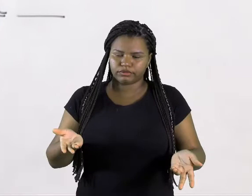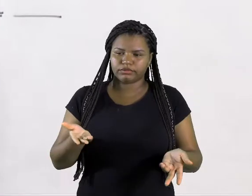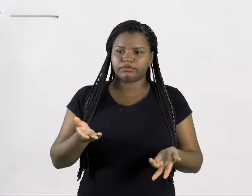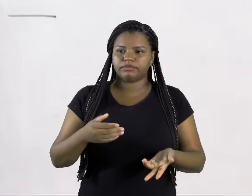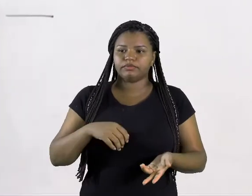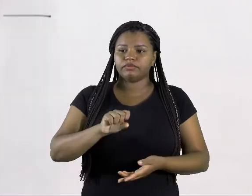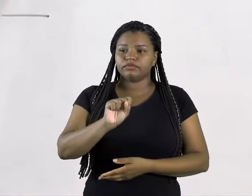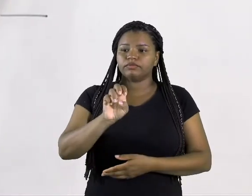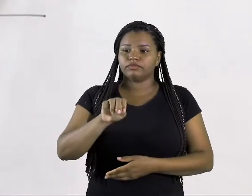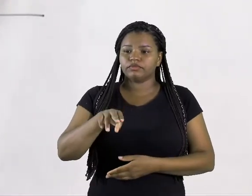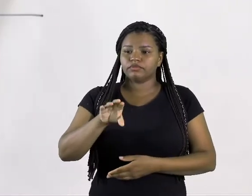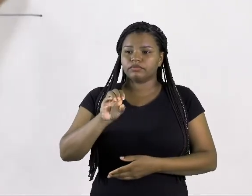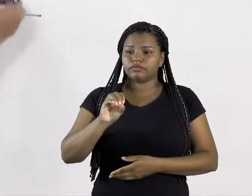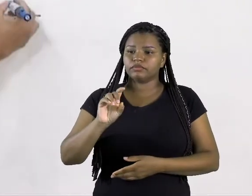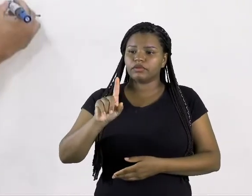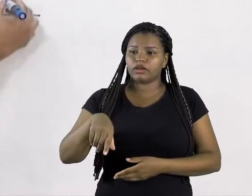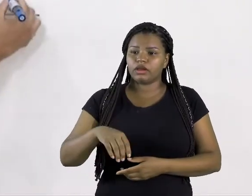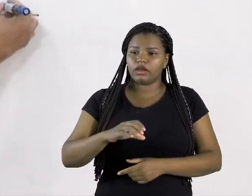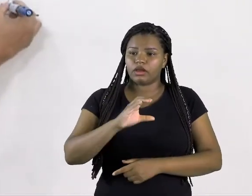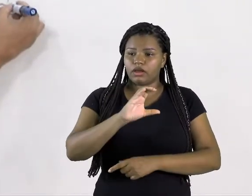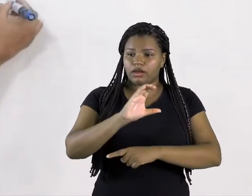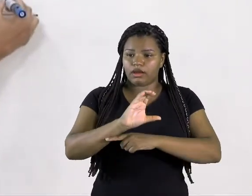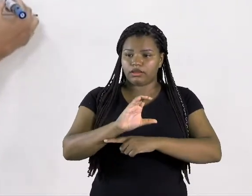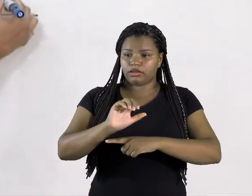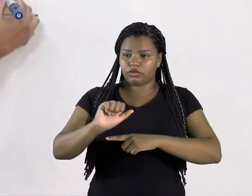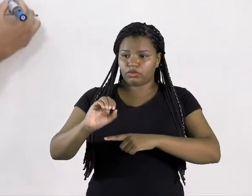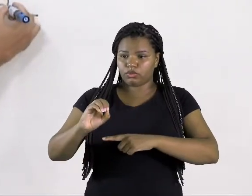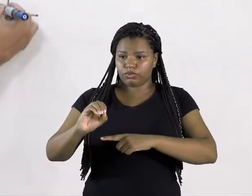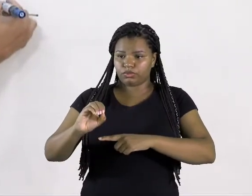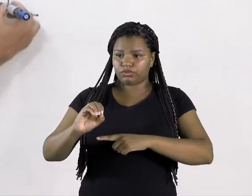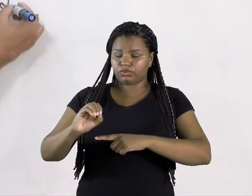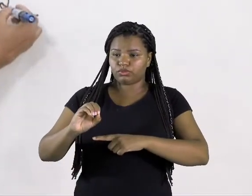seno? Cateto oposto